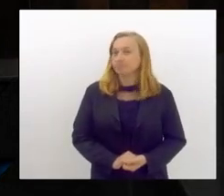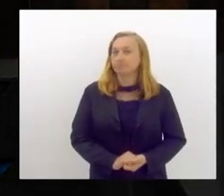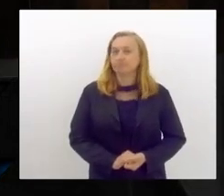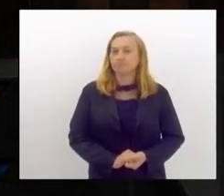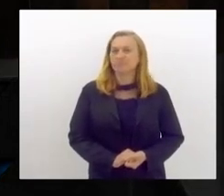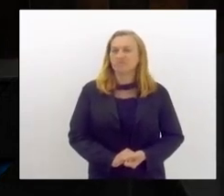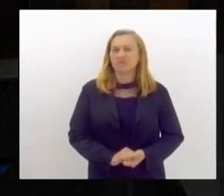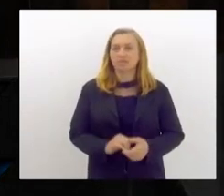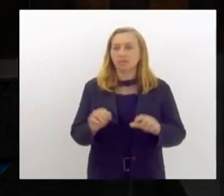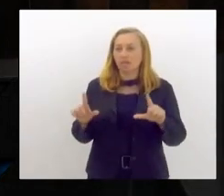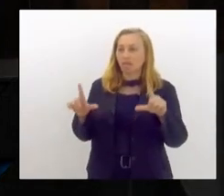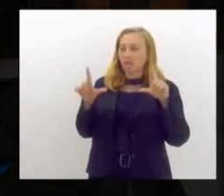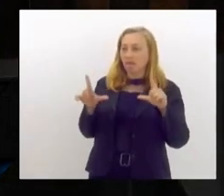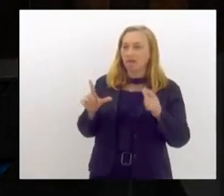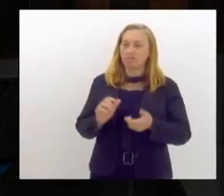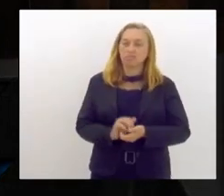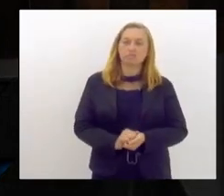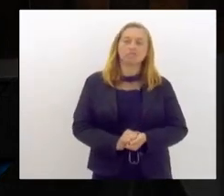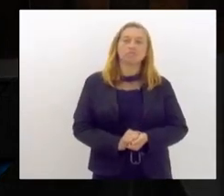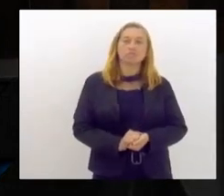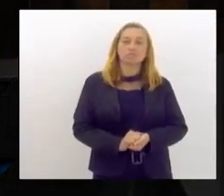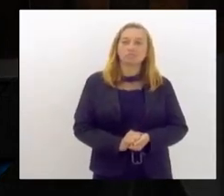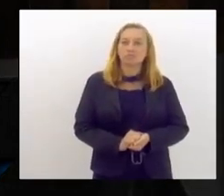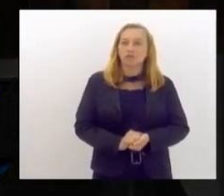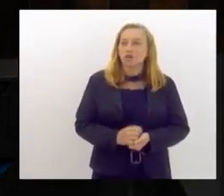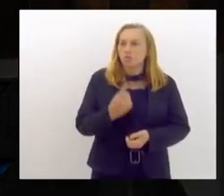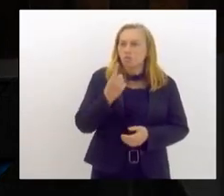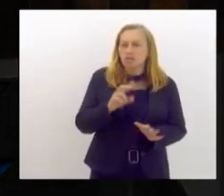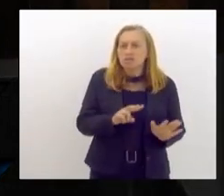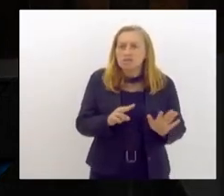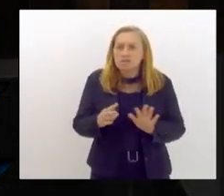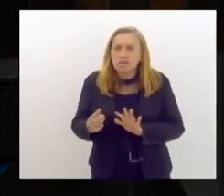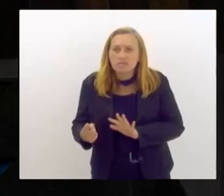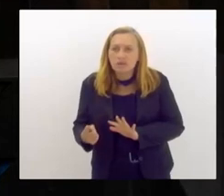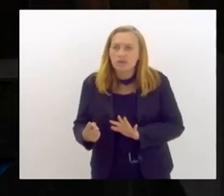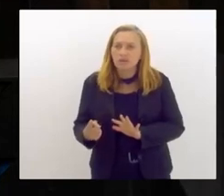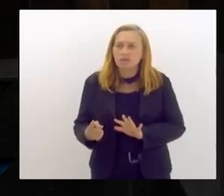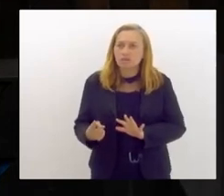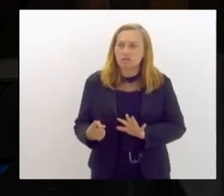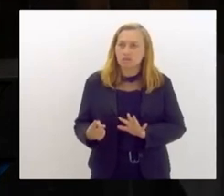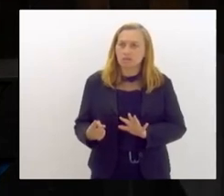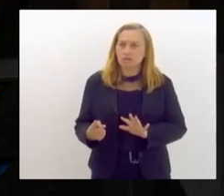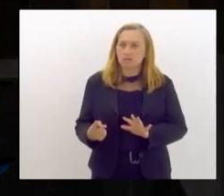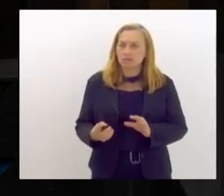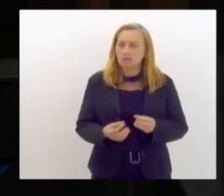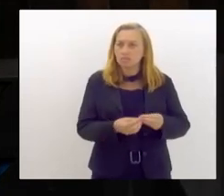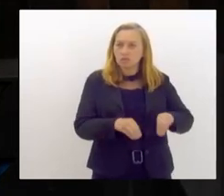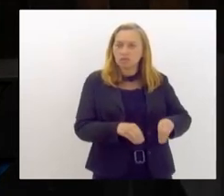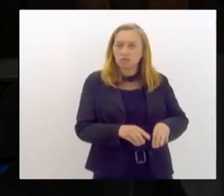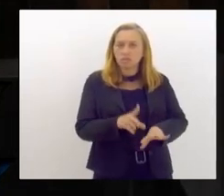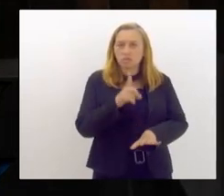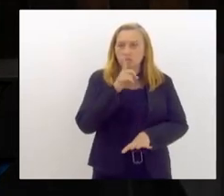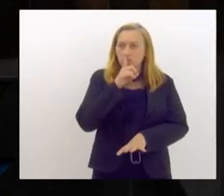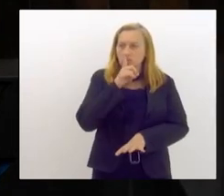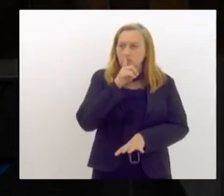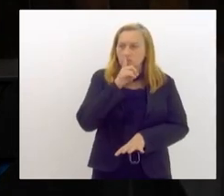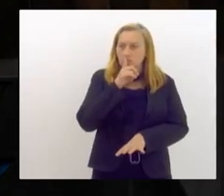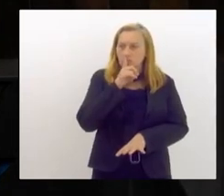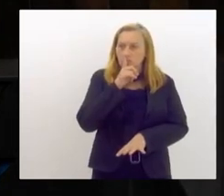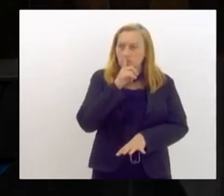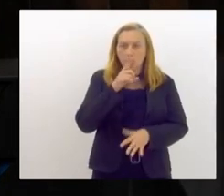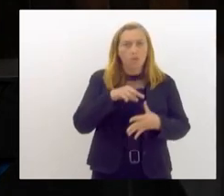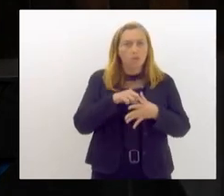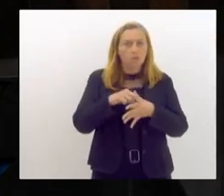tipicamente para aparecer, porque ficou omisso, em uma semana de tragédia ficou silenciado, e olha que era candidato ao governo do Estado. É o líder dessa